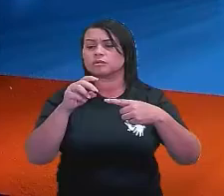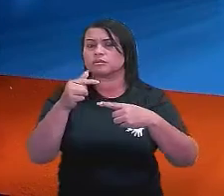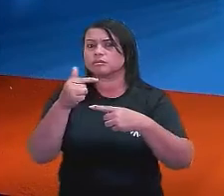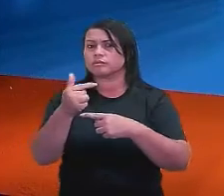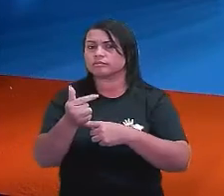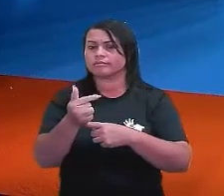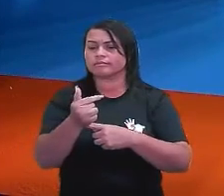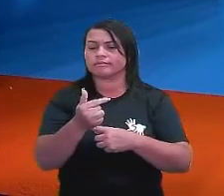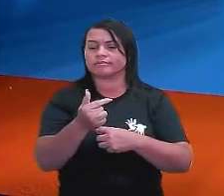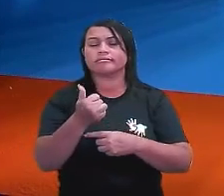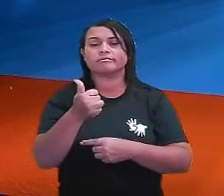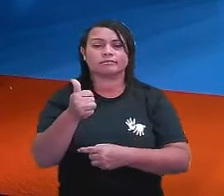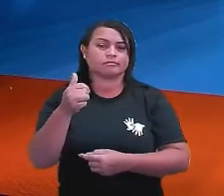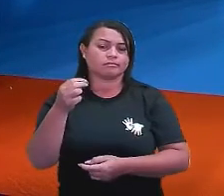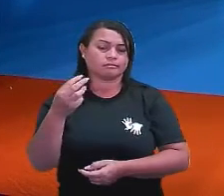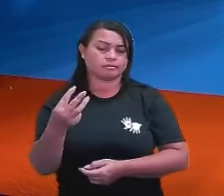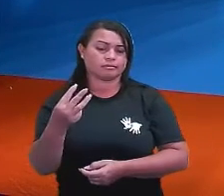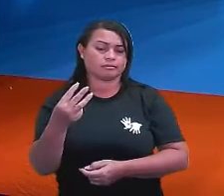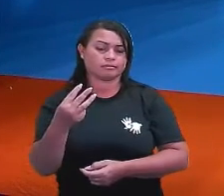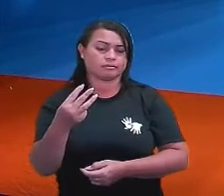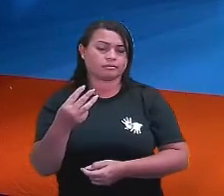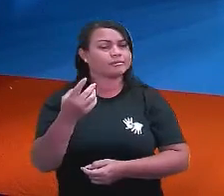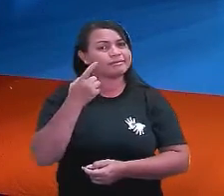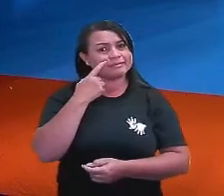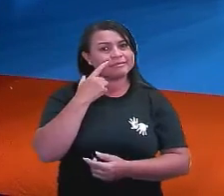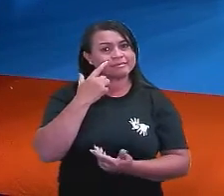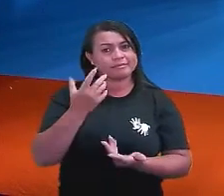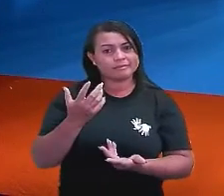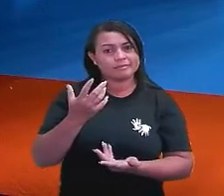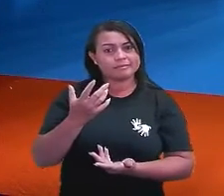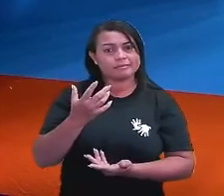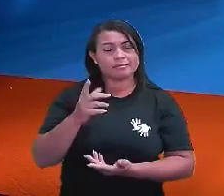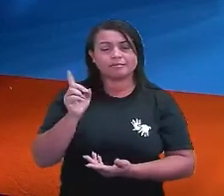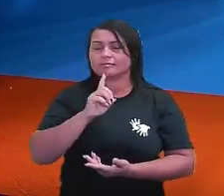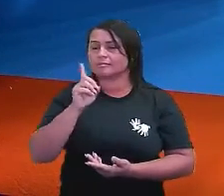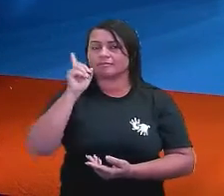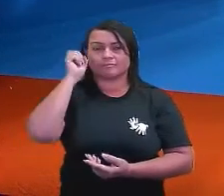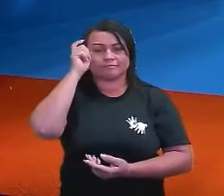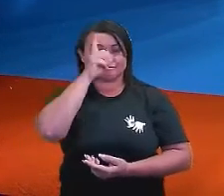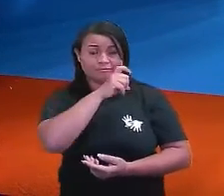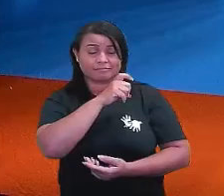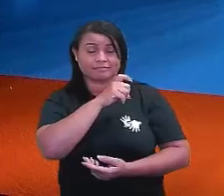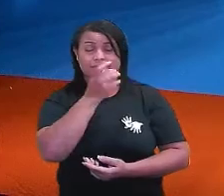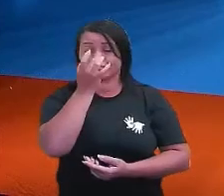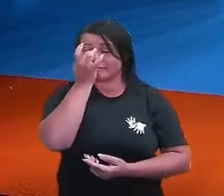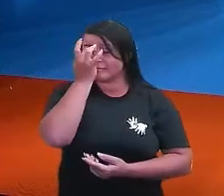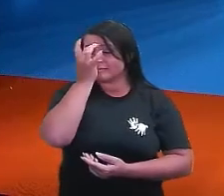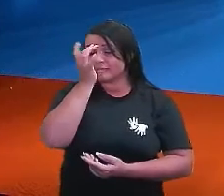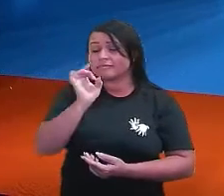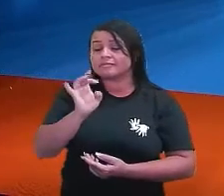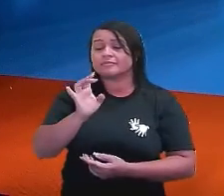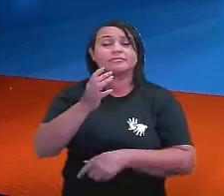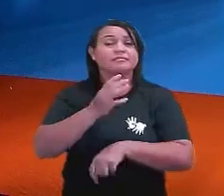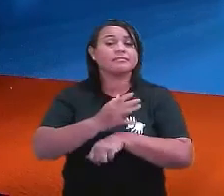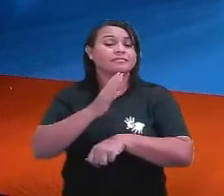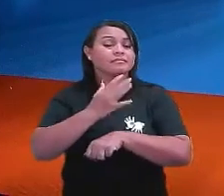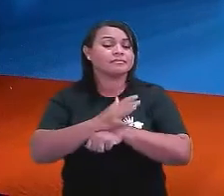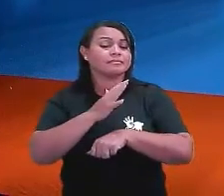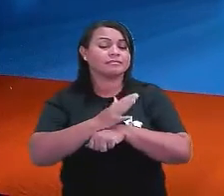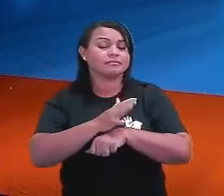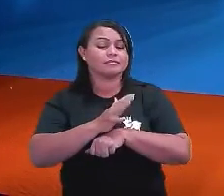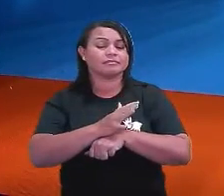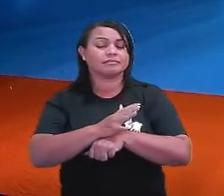52? 13. Tá vendo, gente? Que não é difícil. É só a gente praticar e,